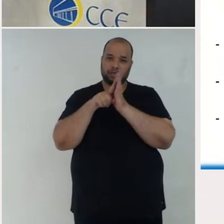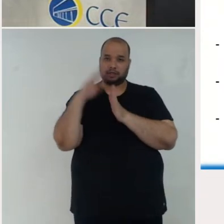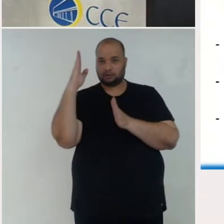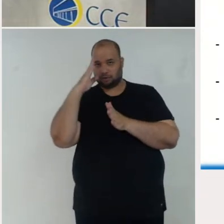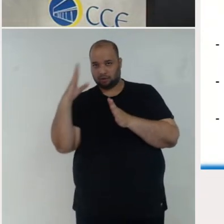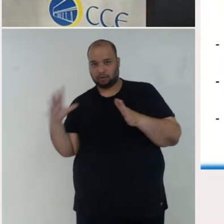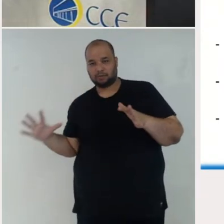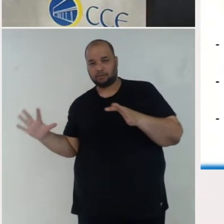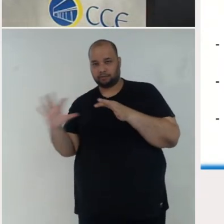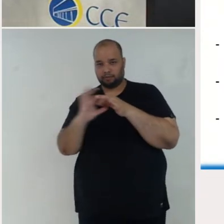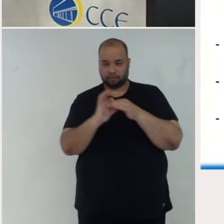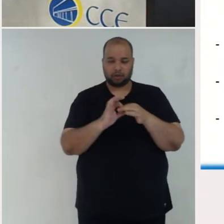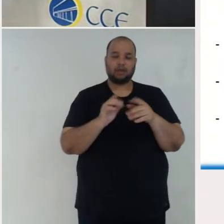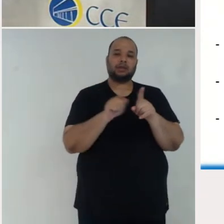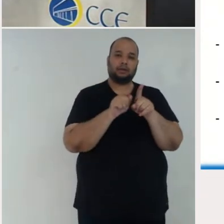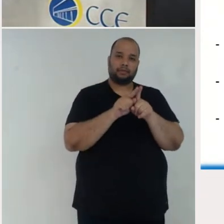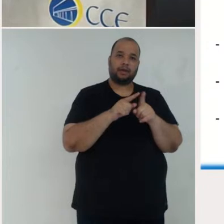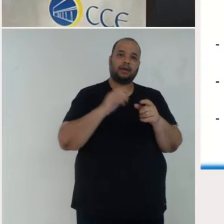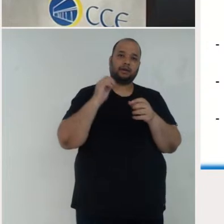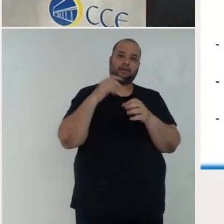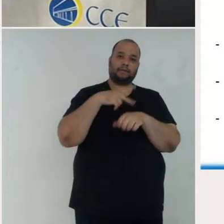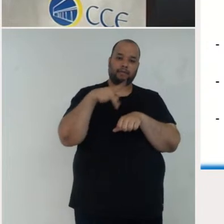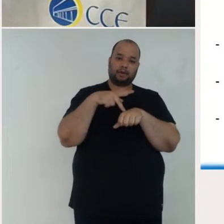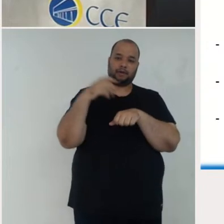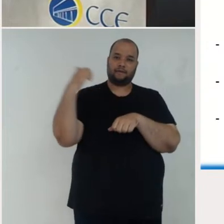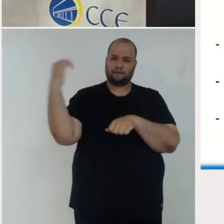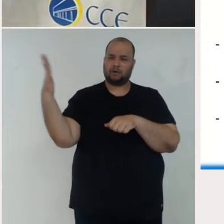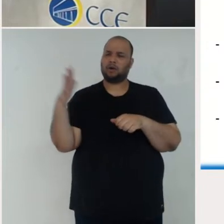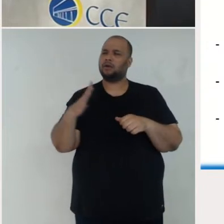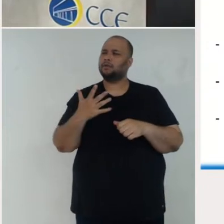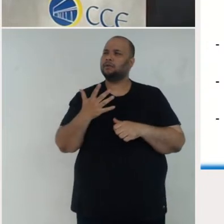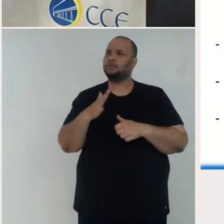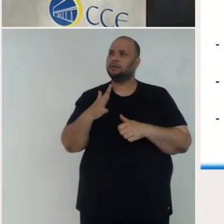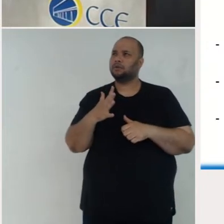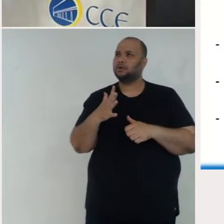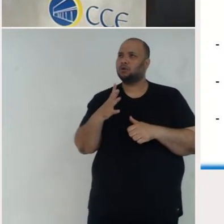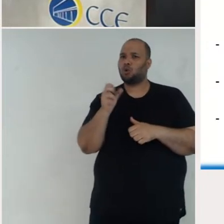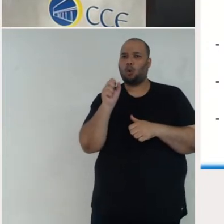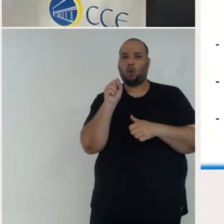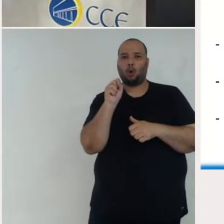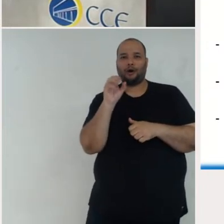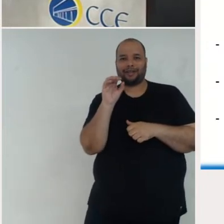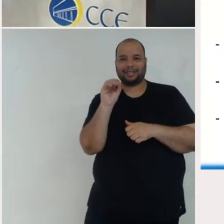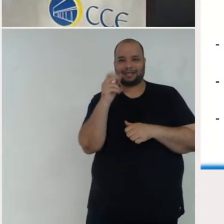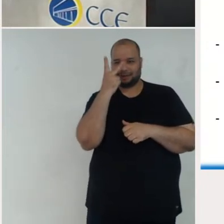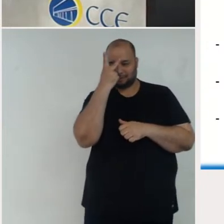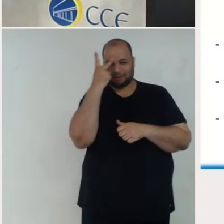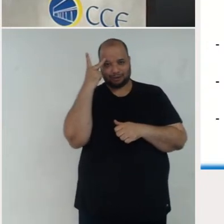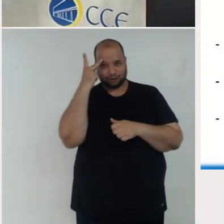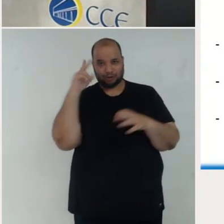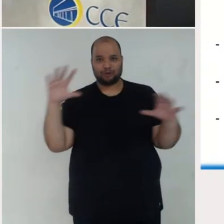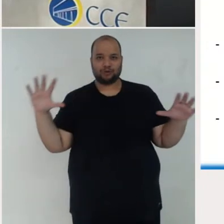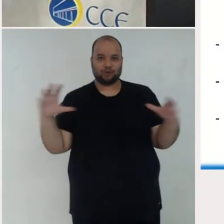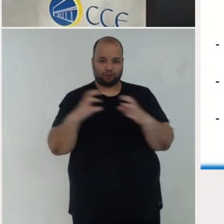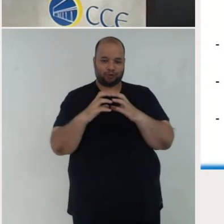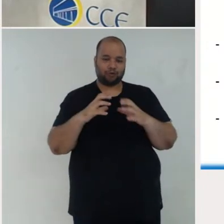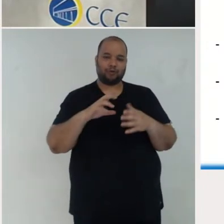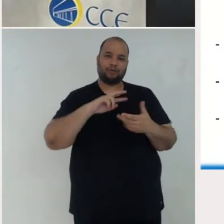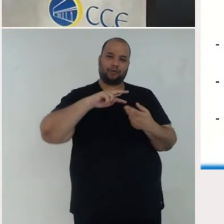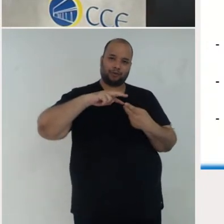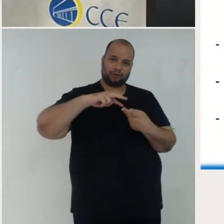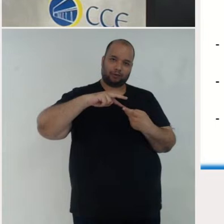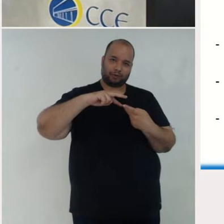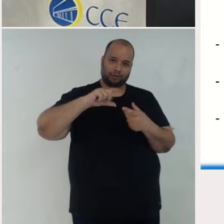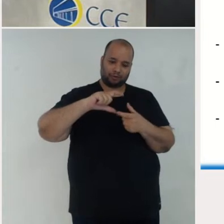nacionais, colaboradores internacionais. Nós somos cerca de mais de 80 pessoas que compõem esse núcleo, então é